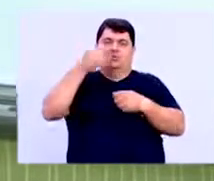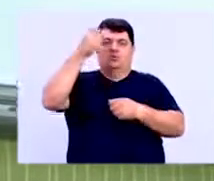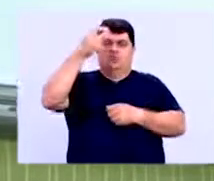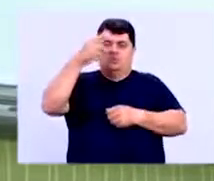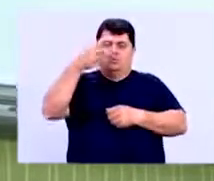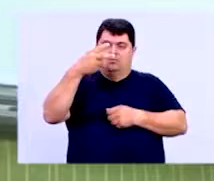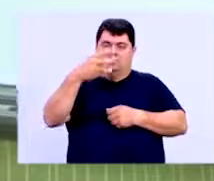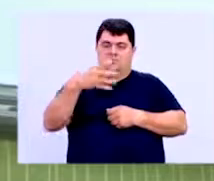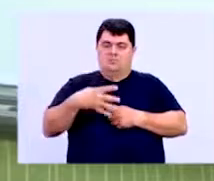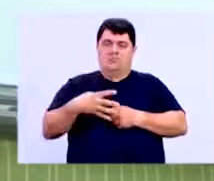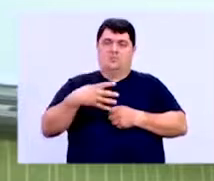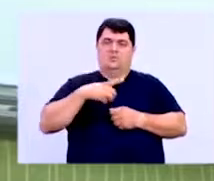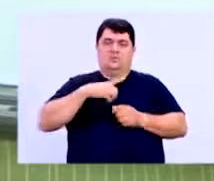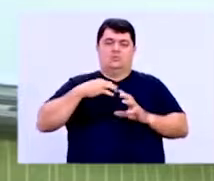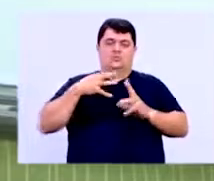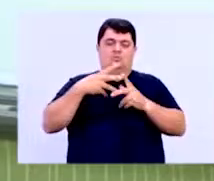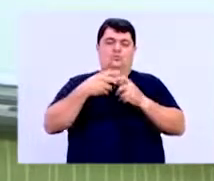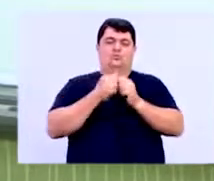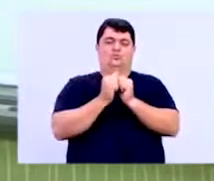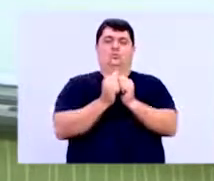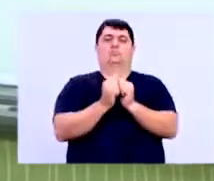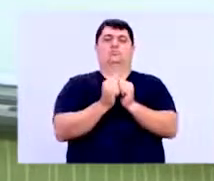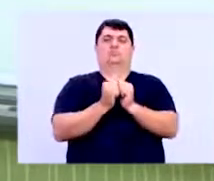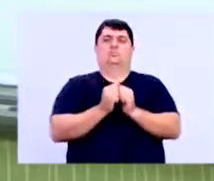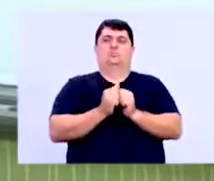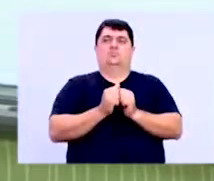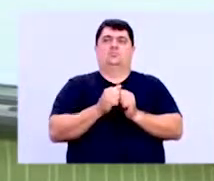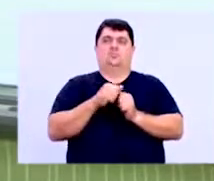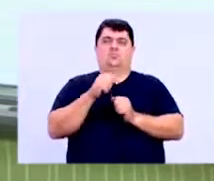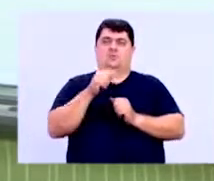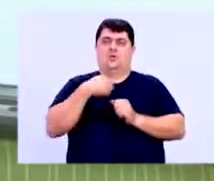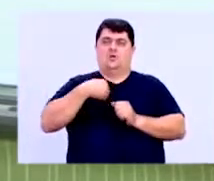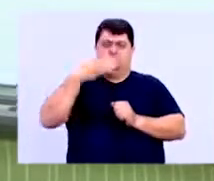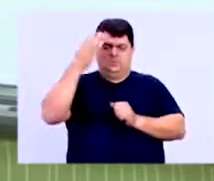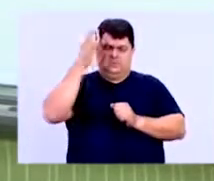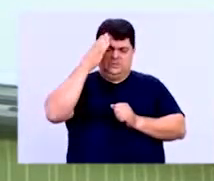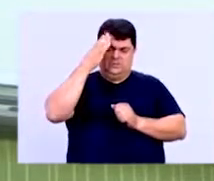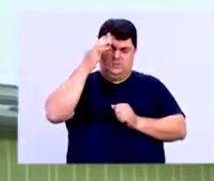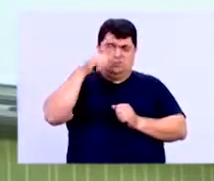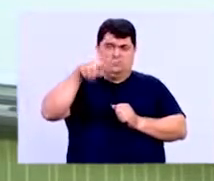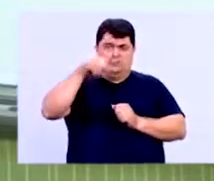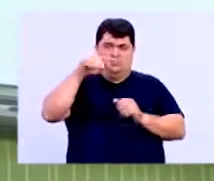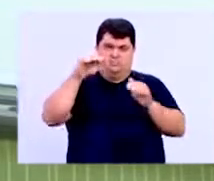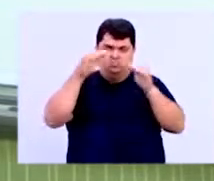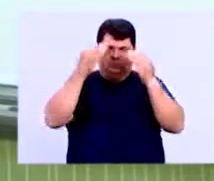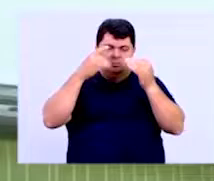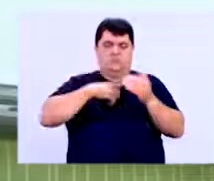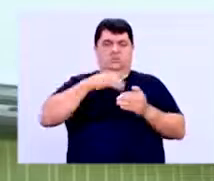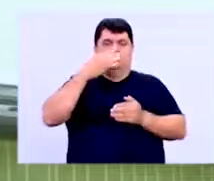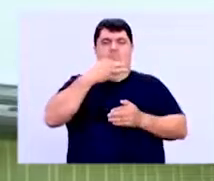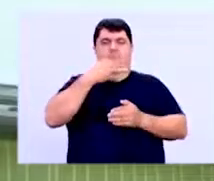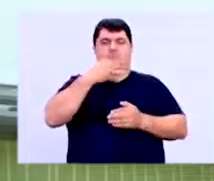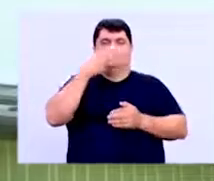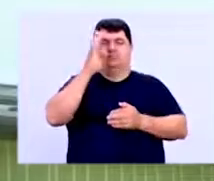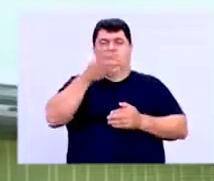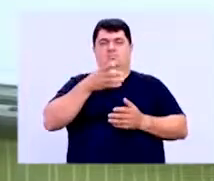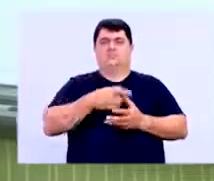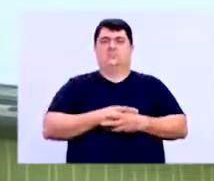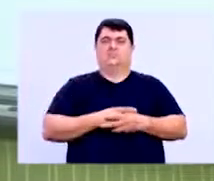rever que elas estão interligadas. E eu tenho certeza que você que prestou atenção está ciente disso,